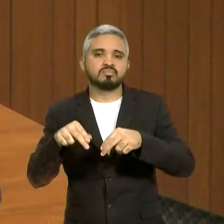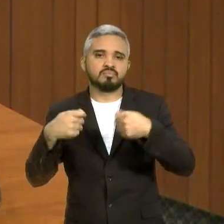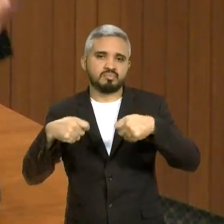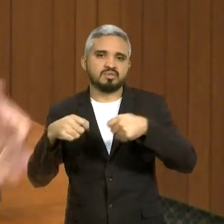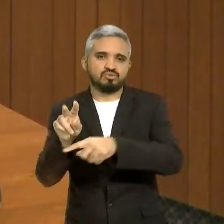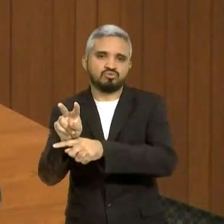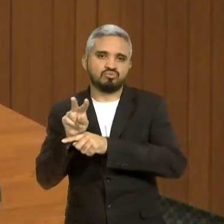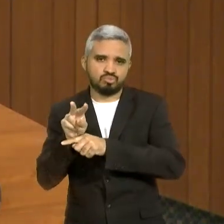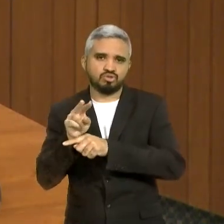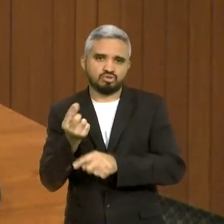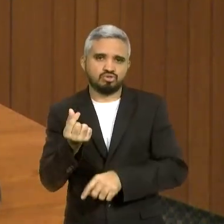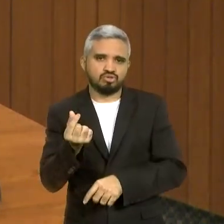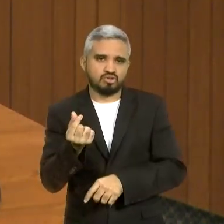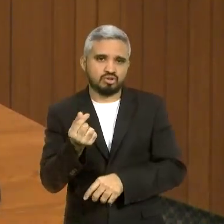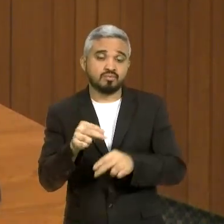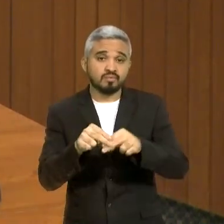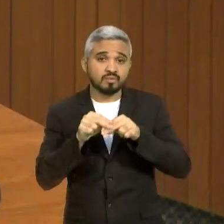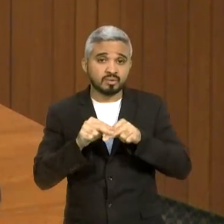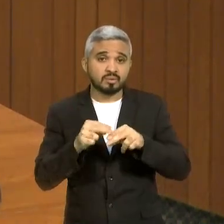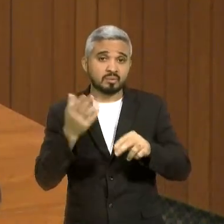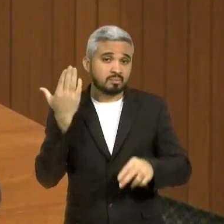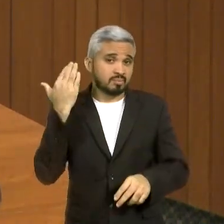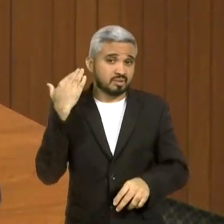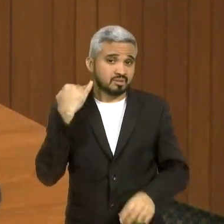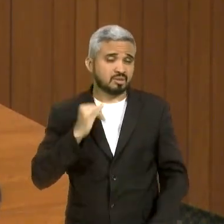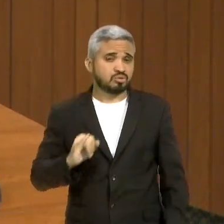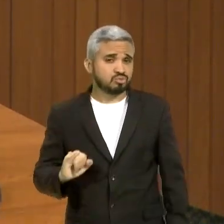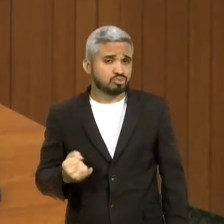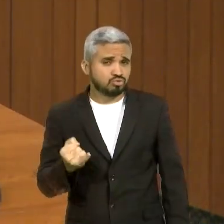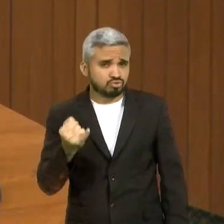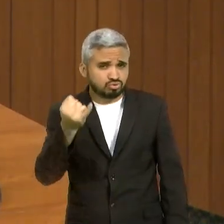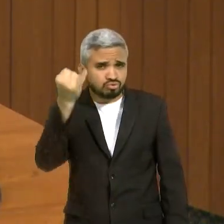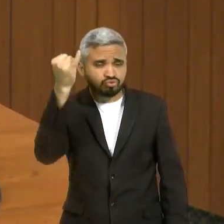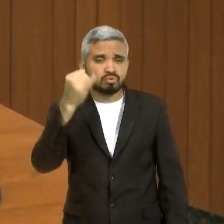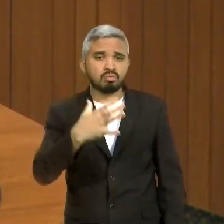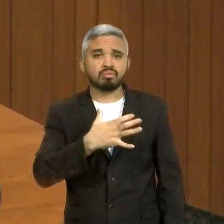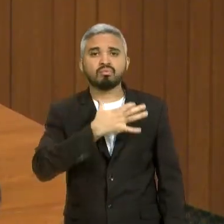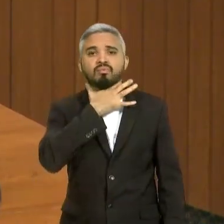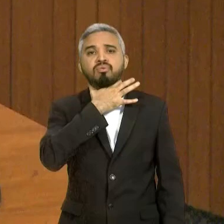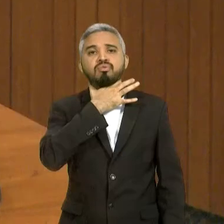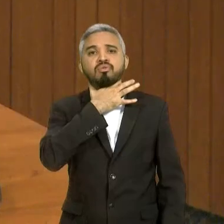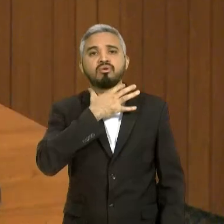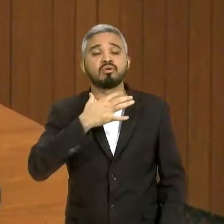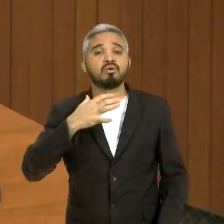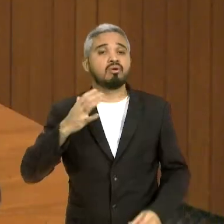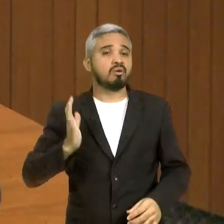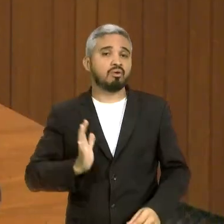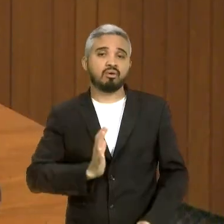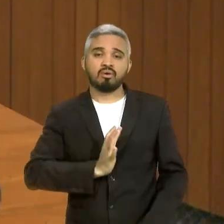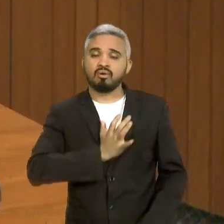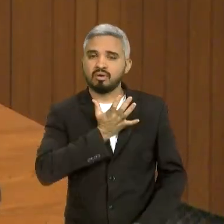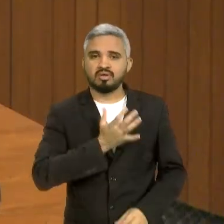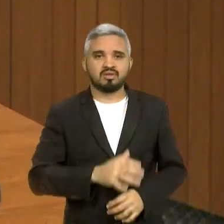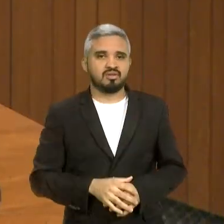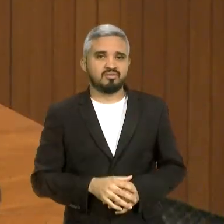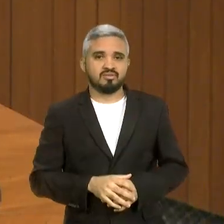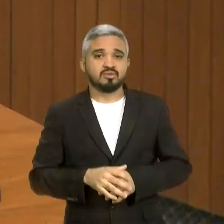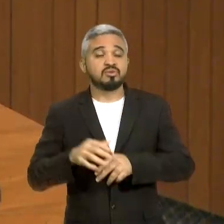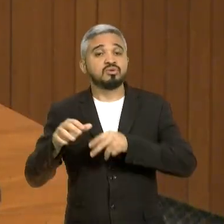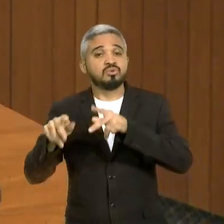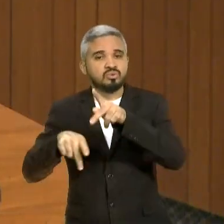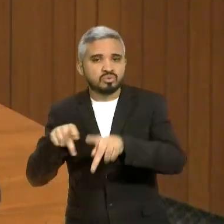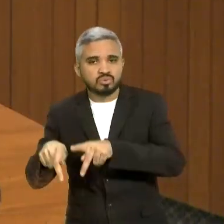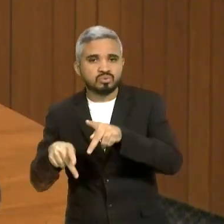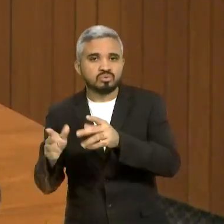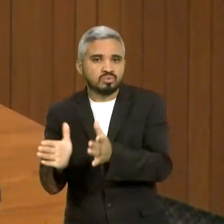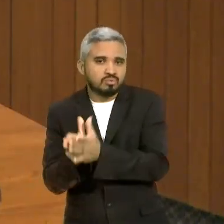hoje, como vinha sendo feito até recentemente, isso vem sufocando aquelas camadas sociais que mais necessitam do